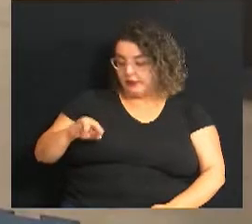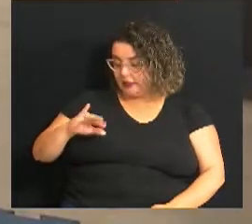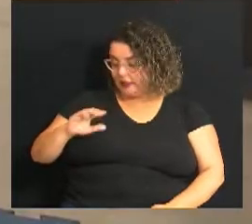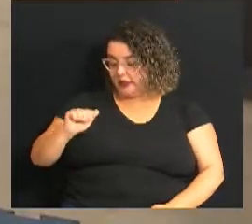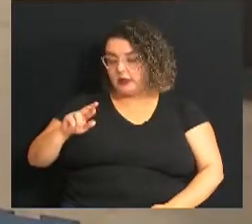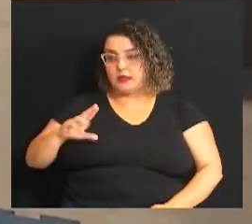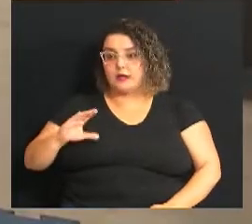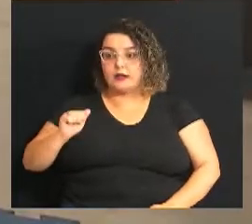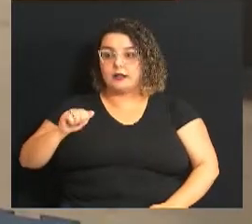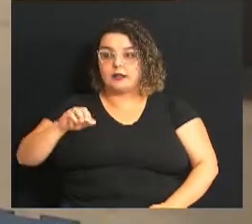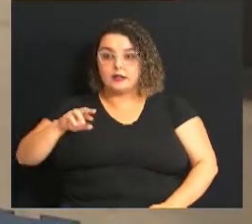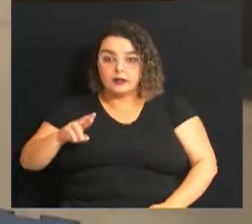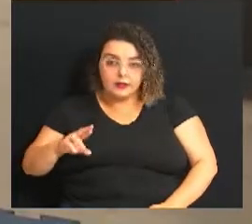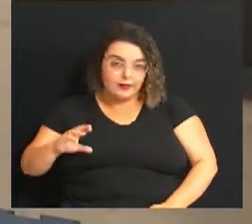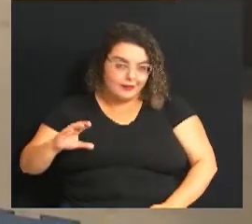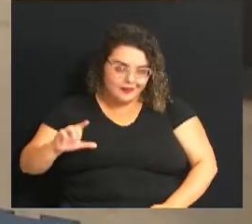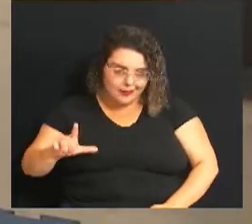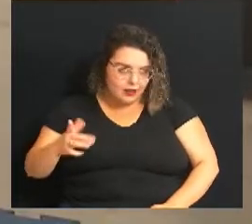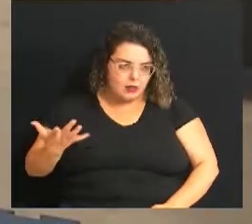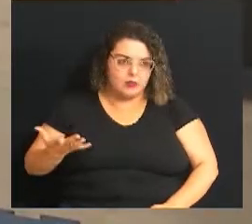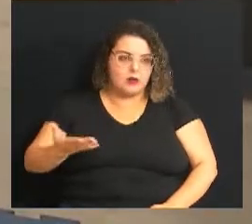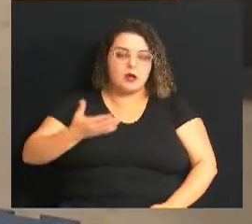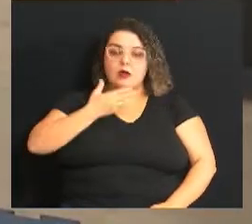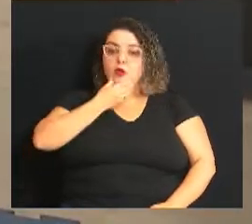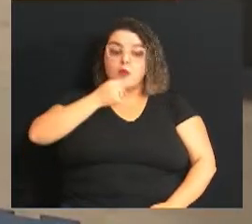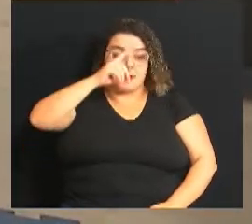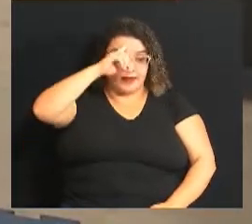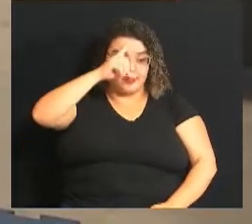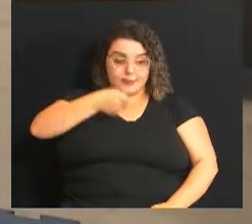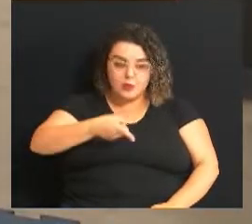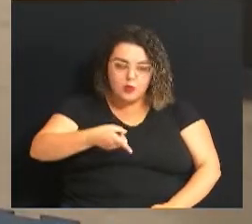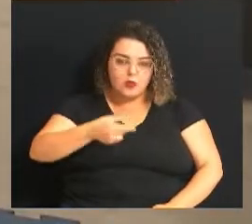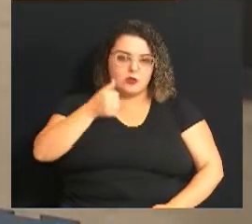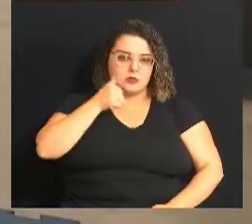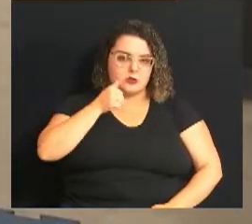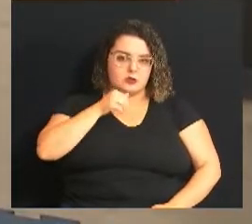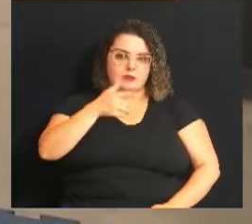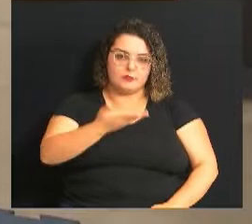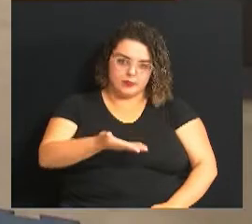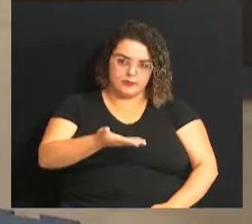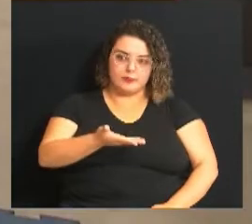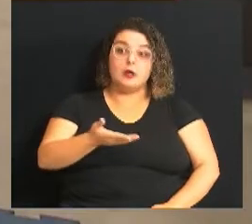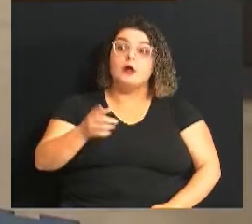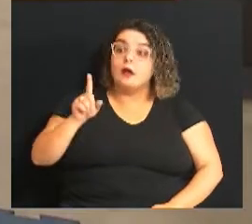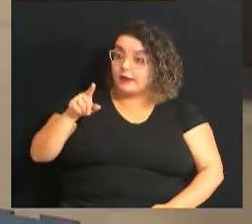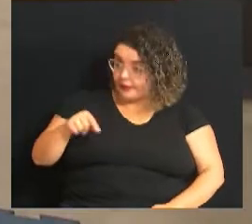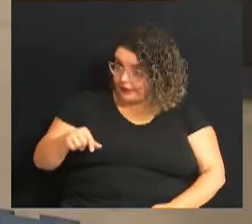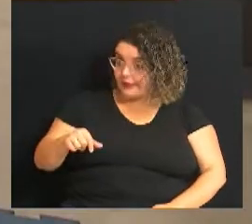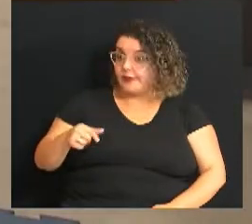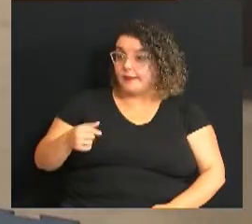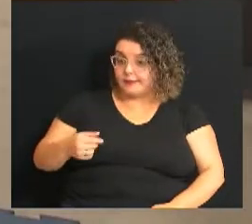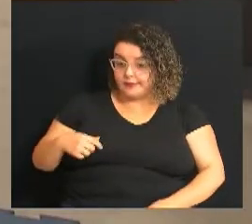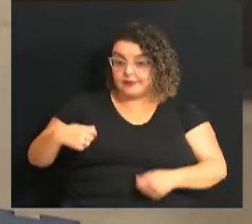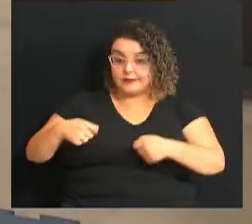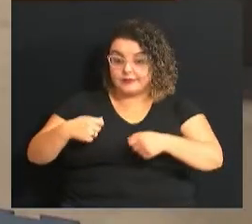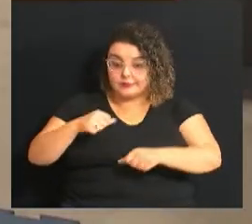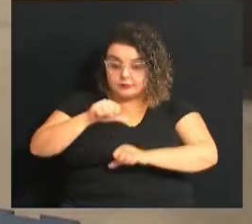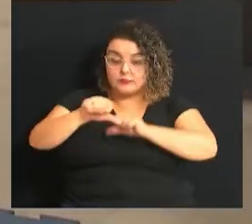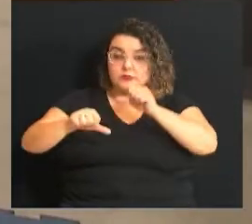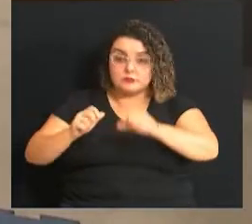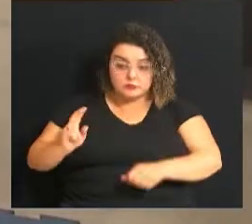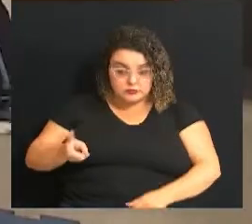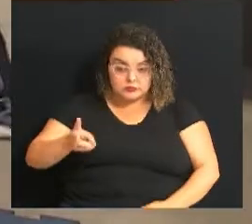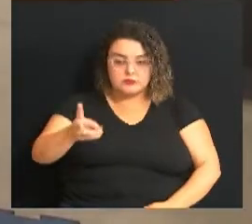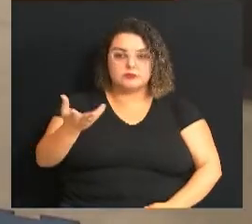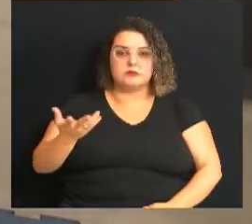daquela mulher. A gente vai demorar um pouco ainda para sair dessa ideia, né, secretária? Nós temos que mudar isso e estamos paulatinamente, aos poucos, fazendo